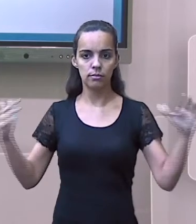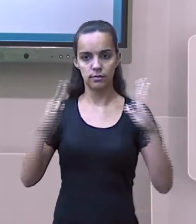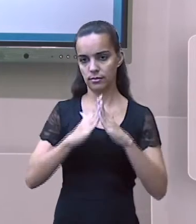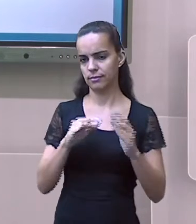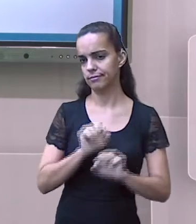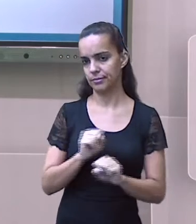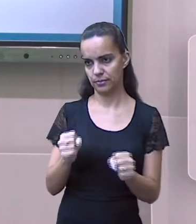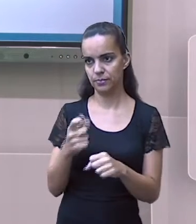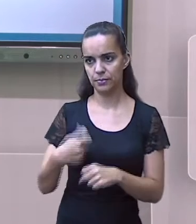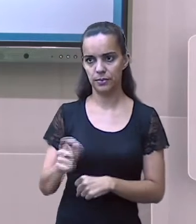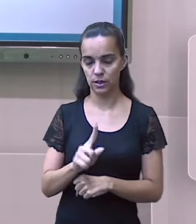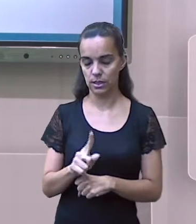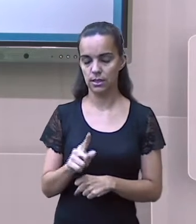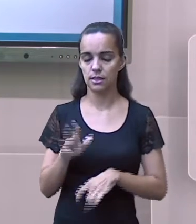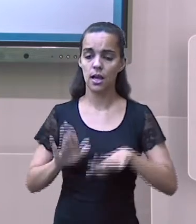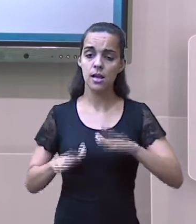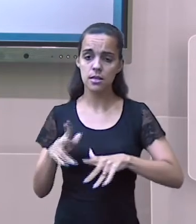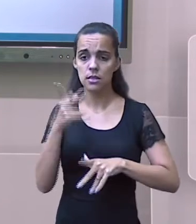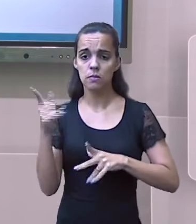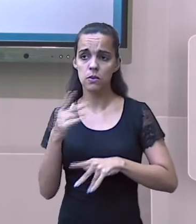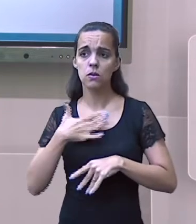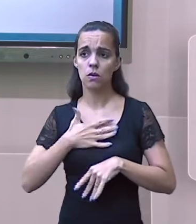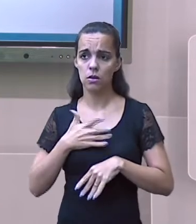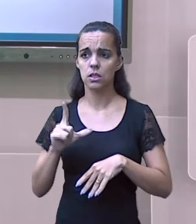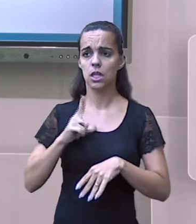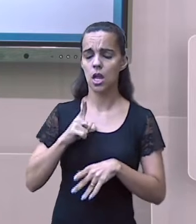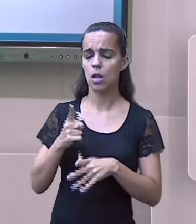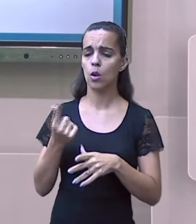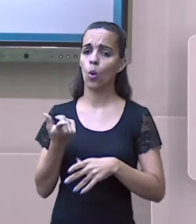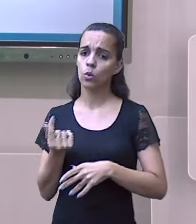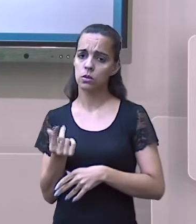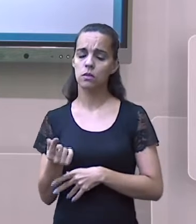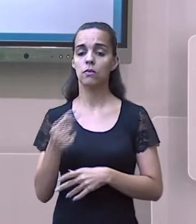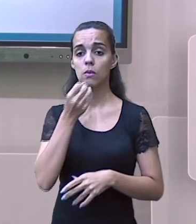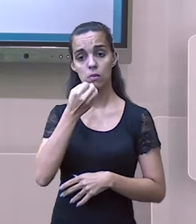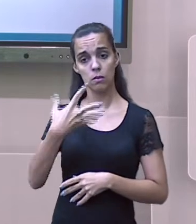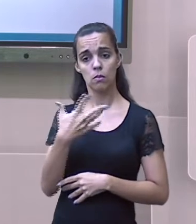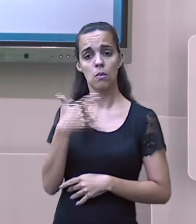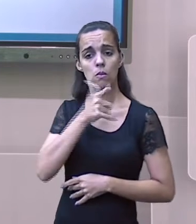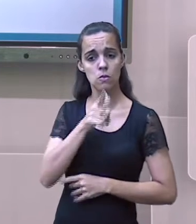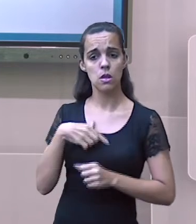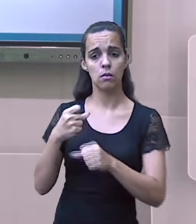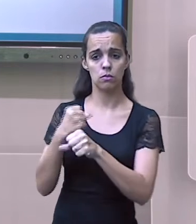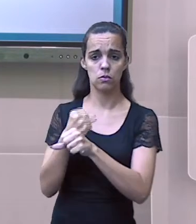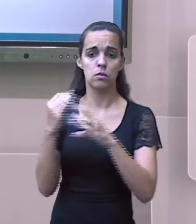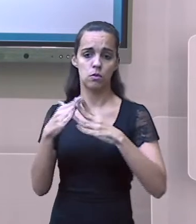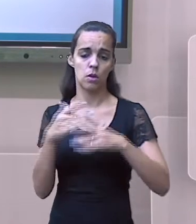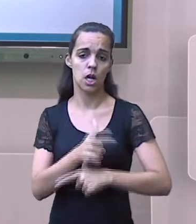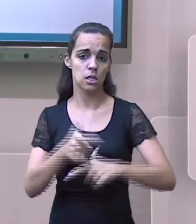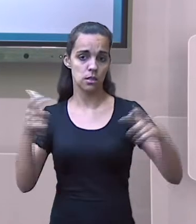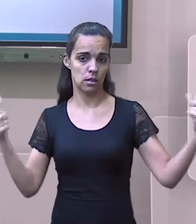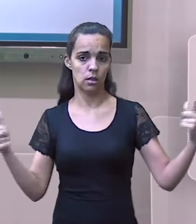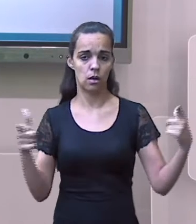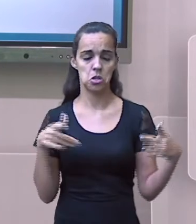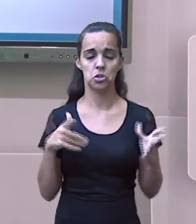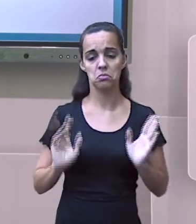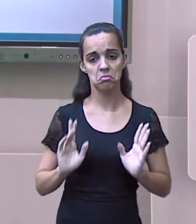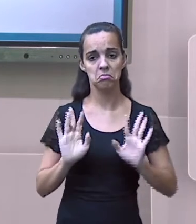preciso sim de um espaço maior. Mas será que eu tenho condições financeiras? Então isso tudo depende,